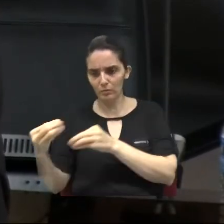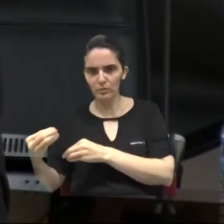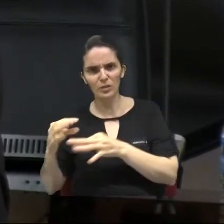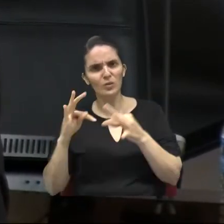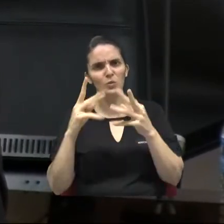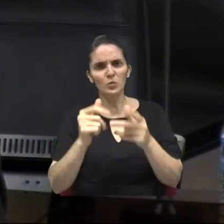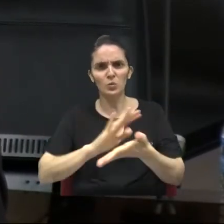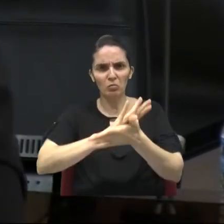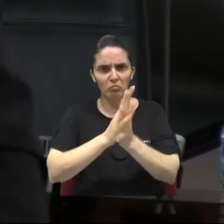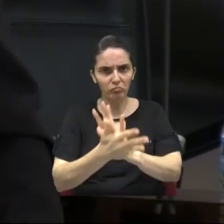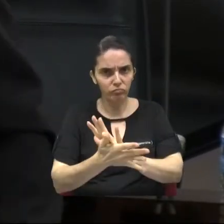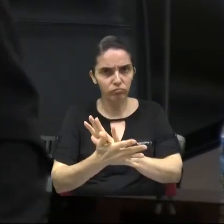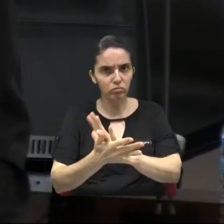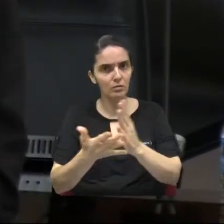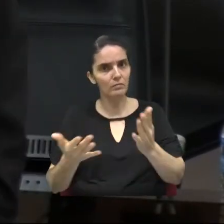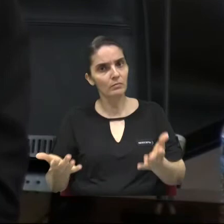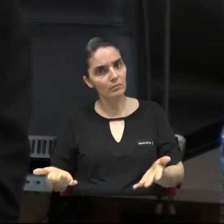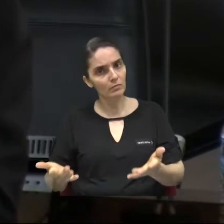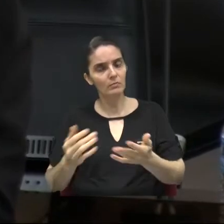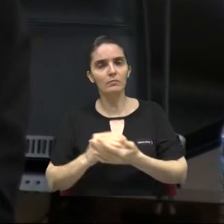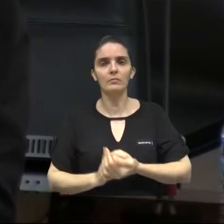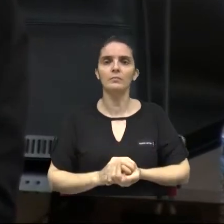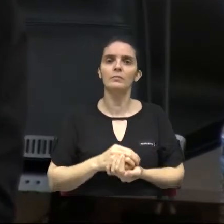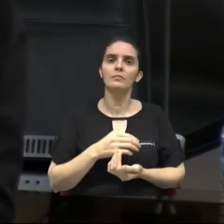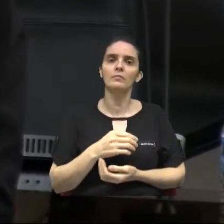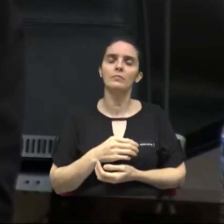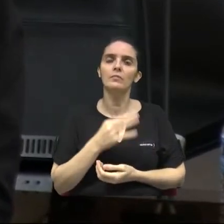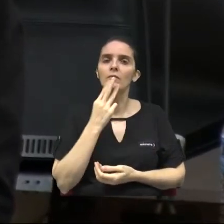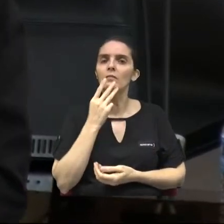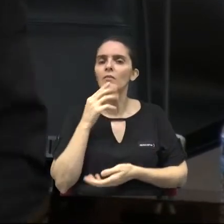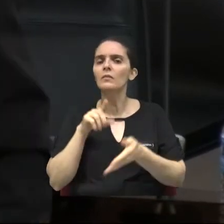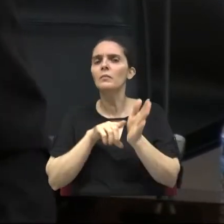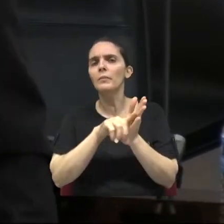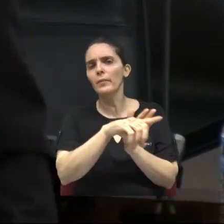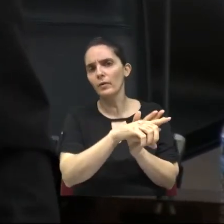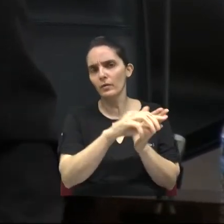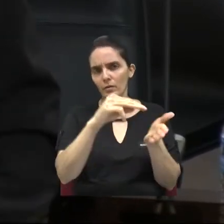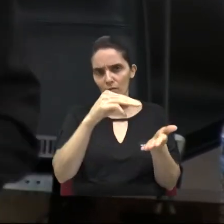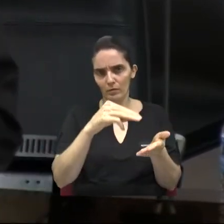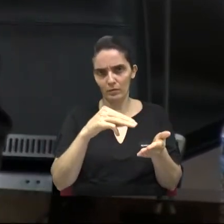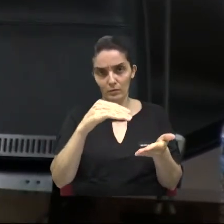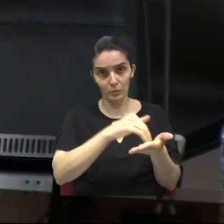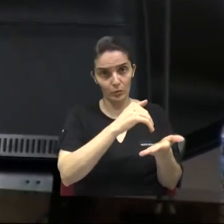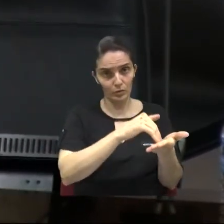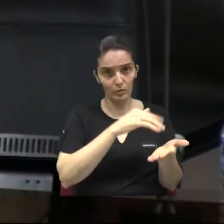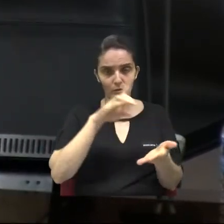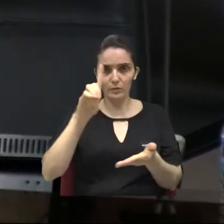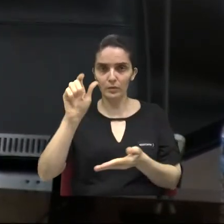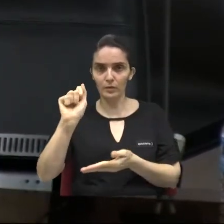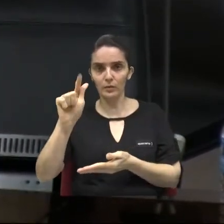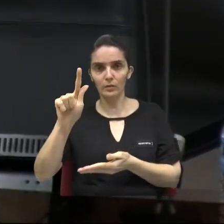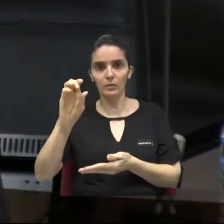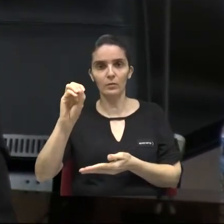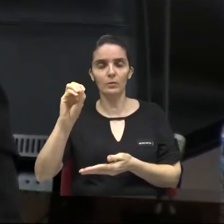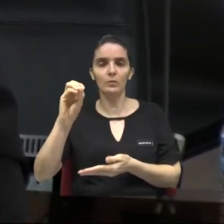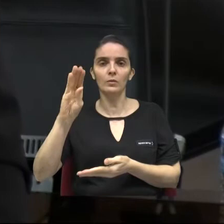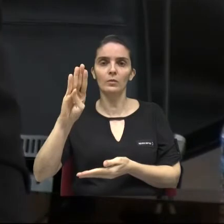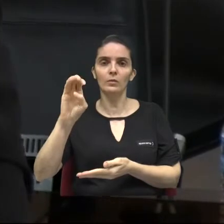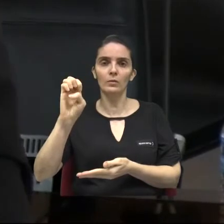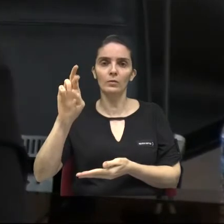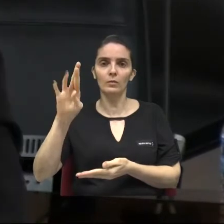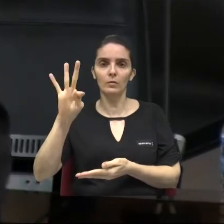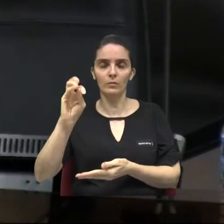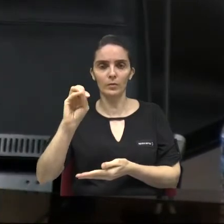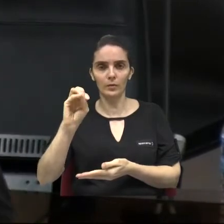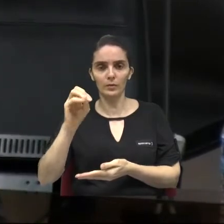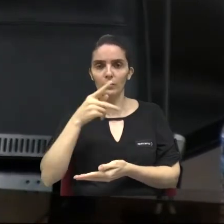destruindo aquele espaço. Eu fui, então, questionar o secretário Dagoberto, e o Dagoberto me disse, vereador Cleito, que aquele